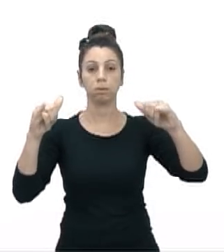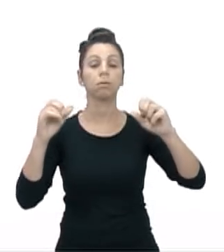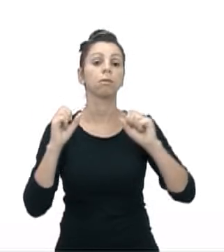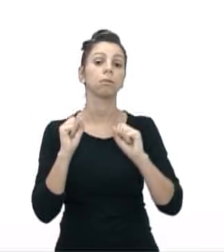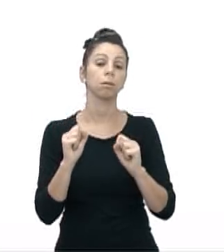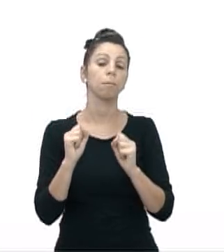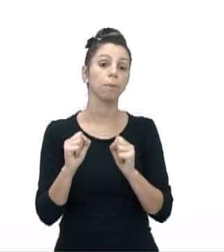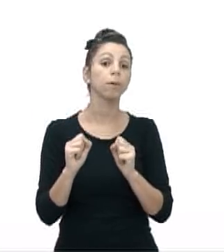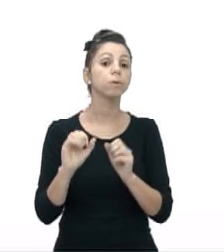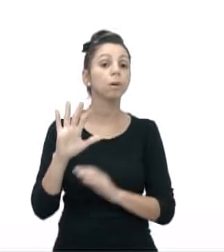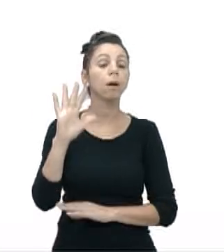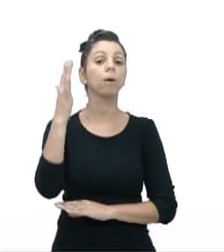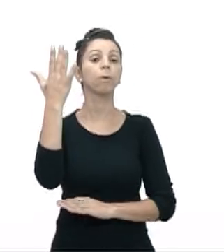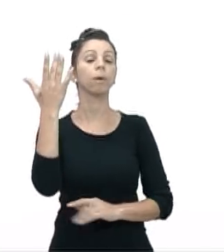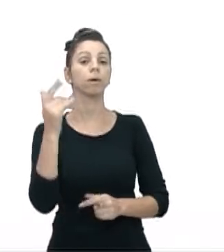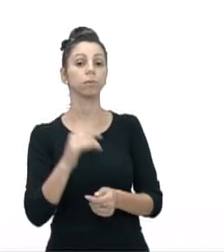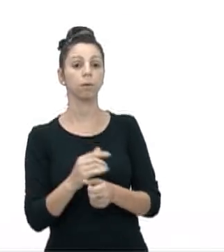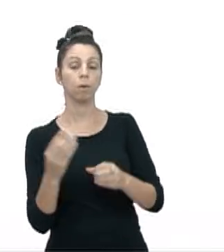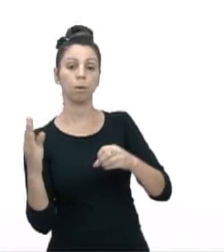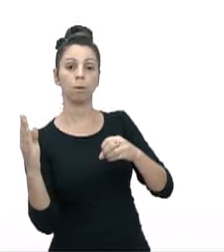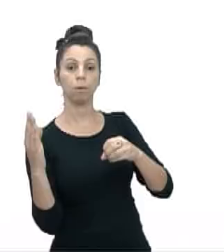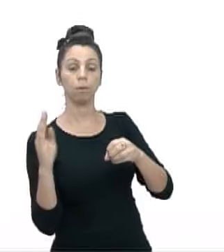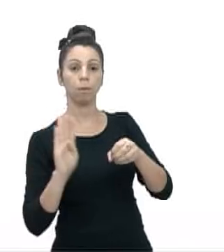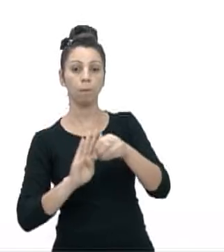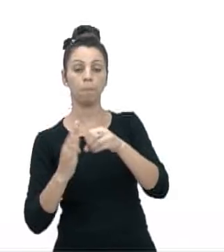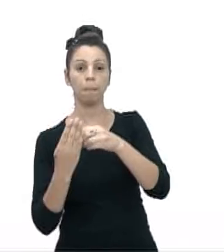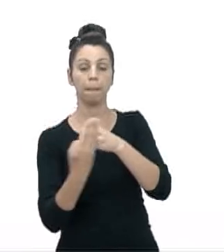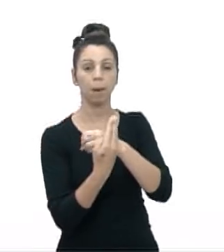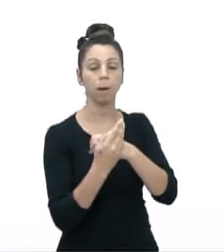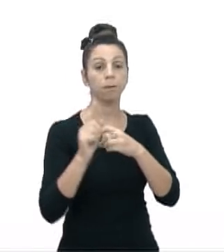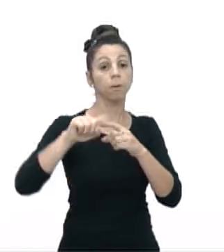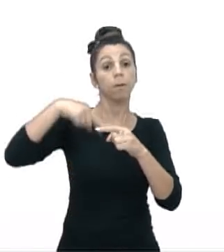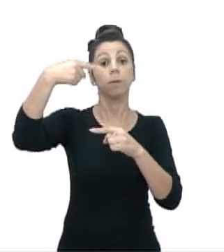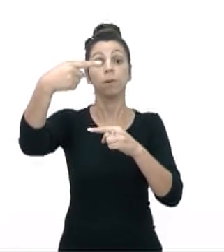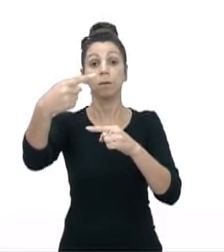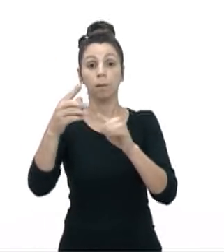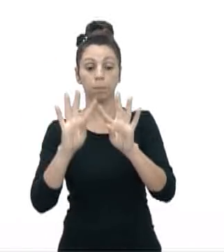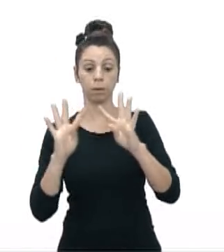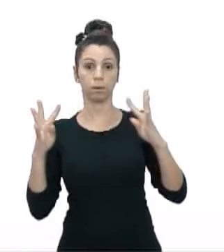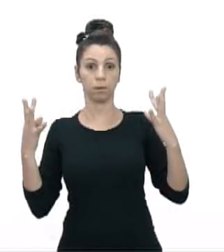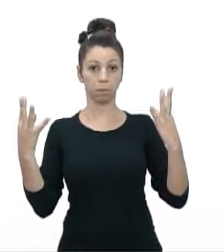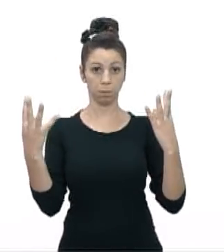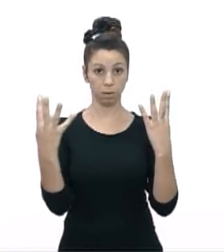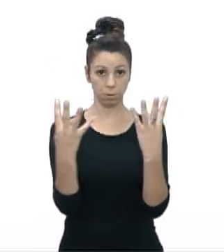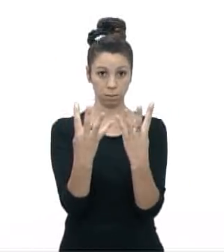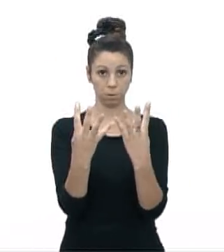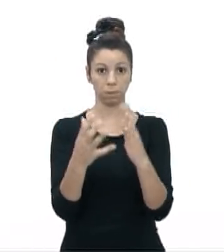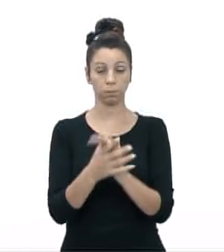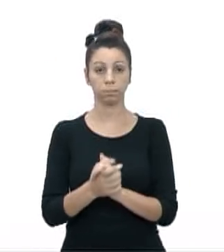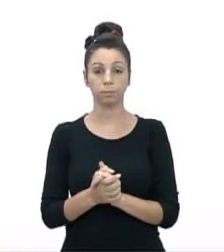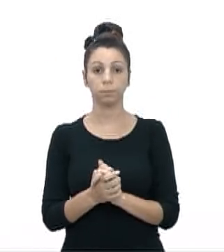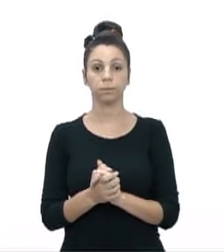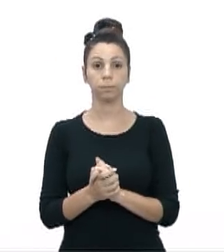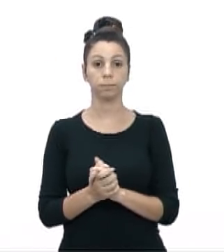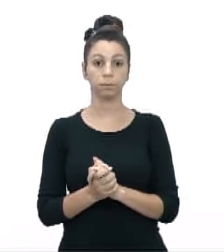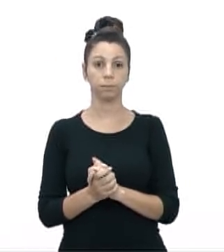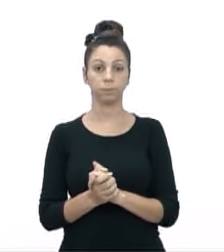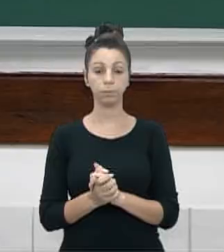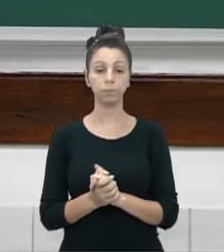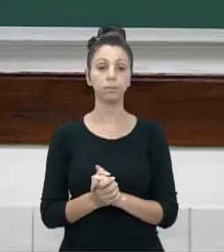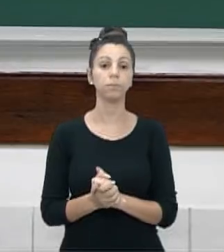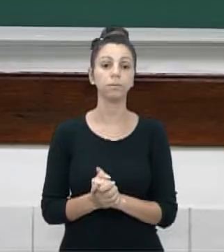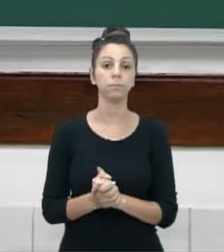poderia ocorrer em seu bairro após o isolamento social, né? Assim que a gente tiver